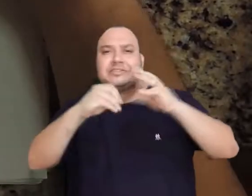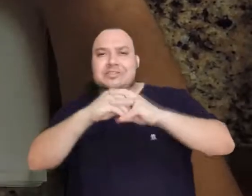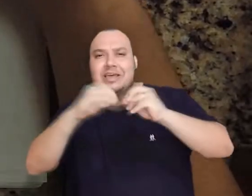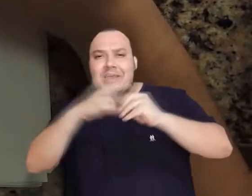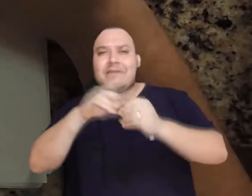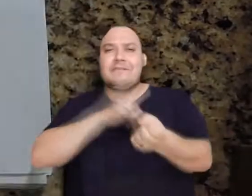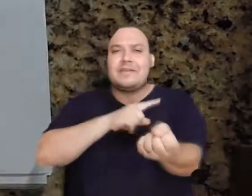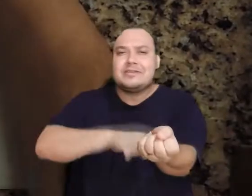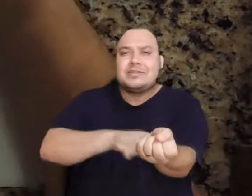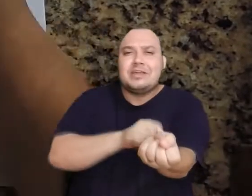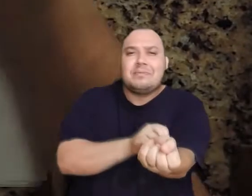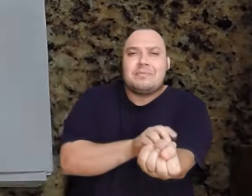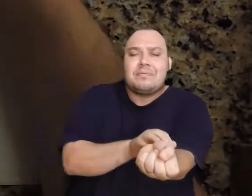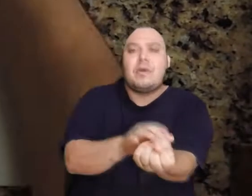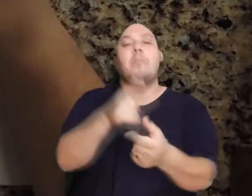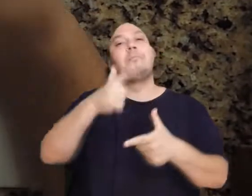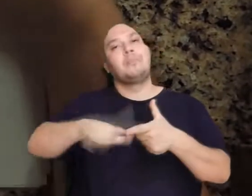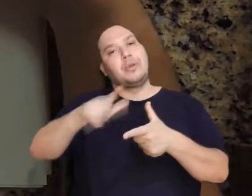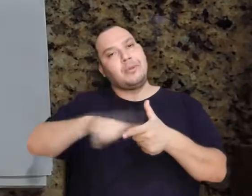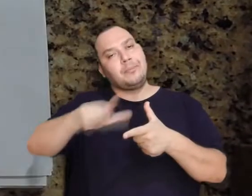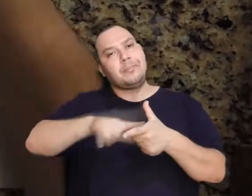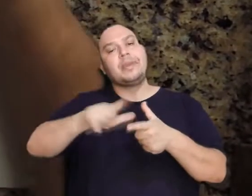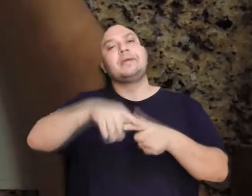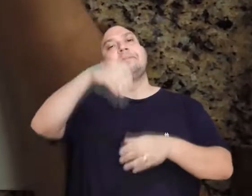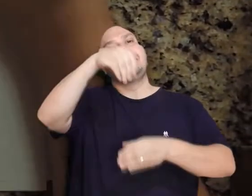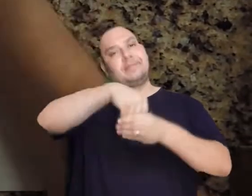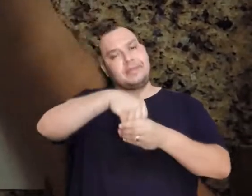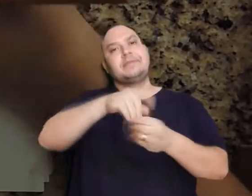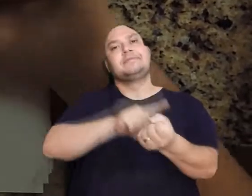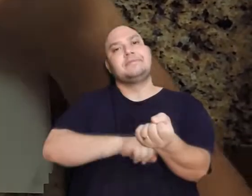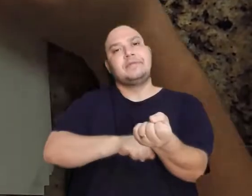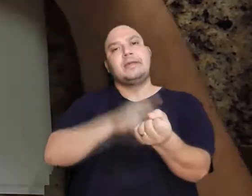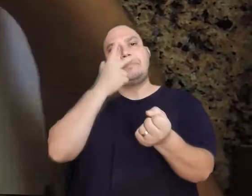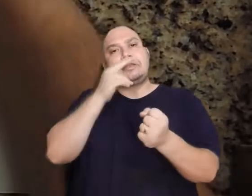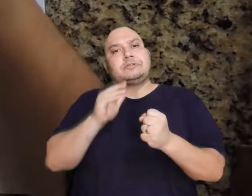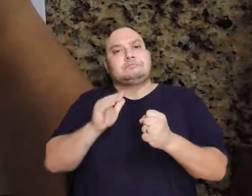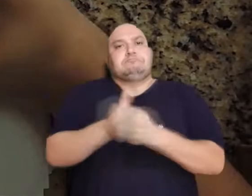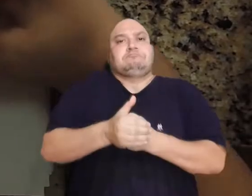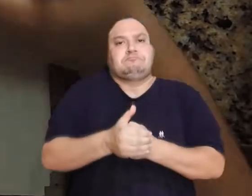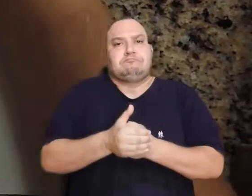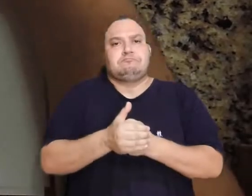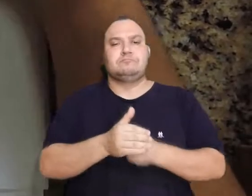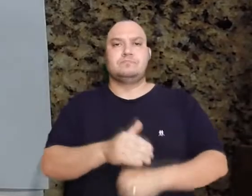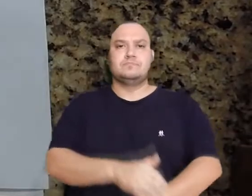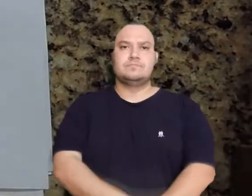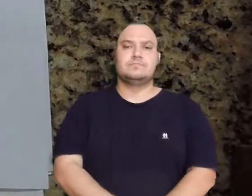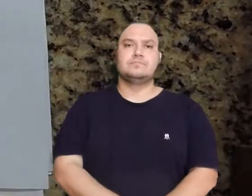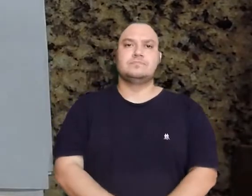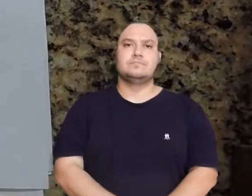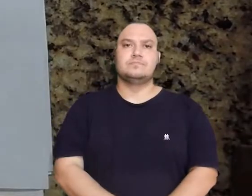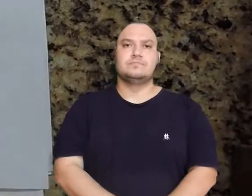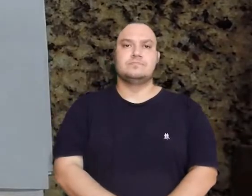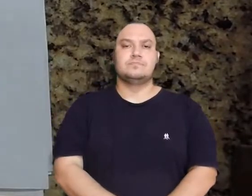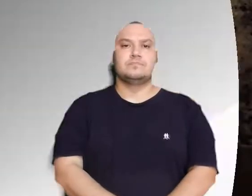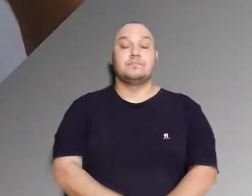é produzida, danificando a estrutura do alvéolo e o obstruindo.